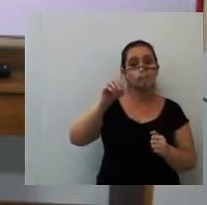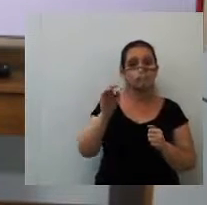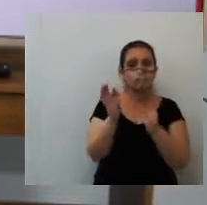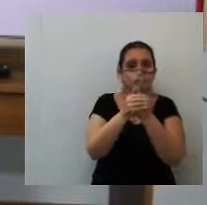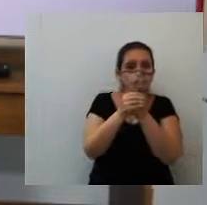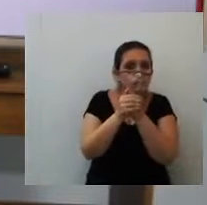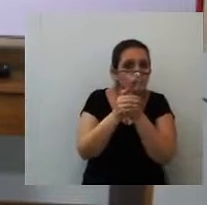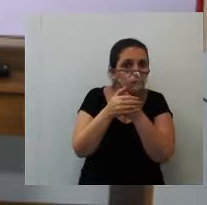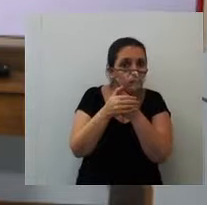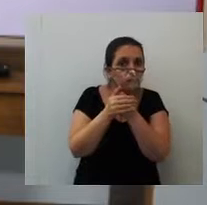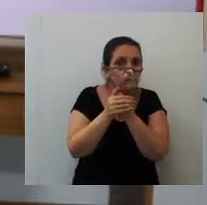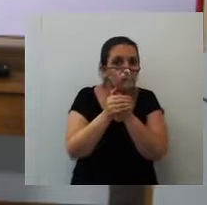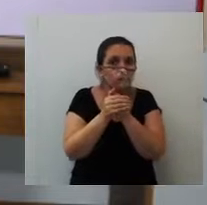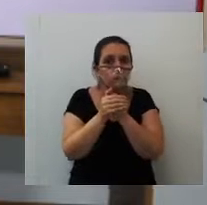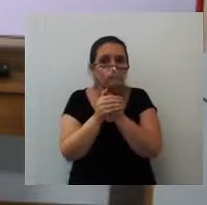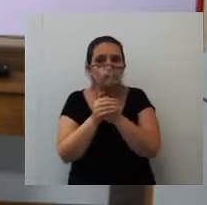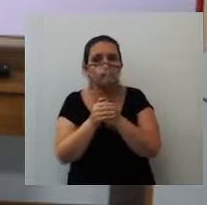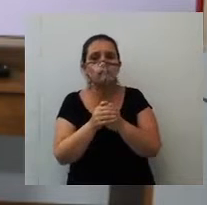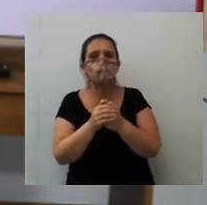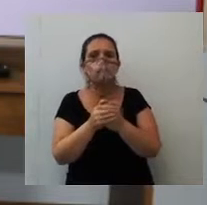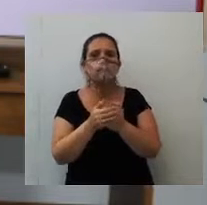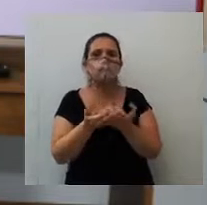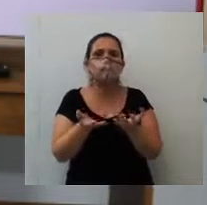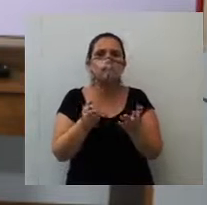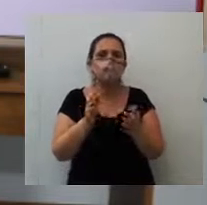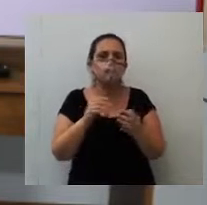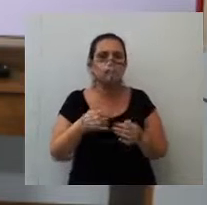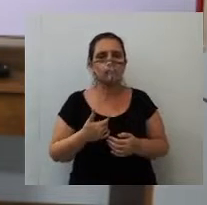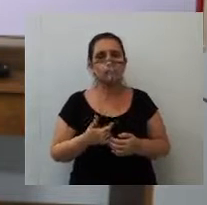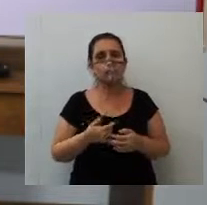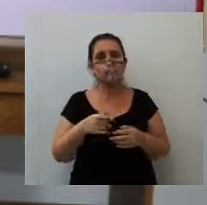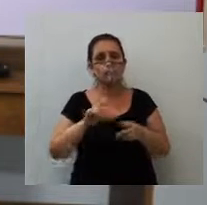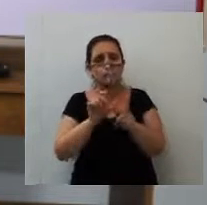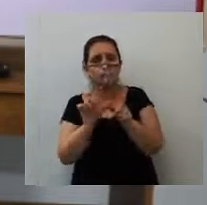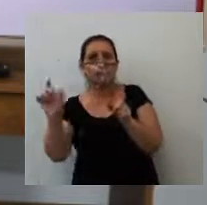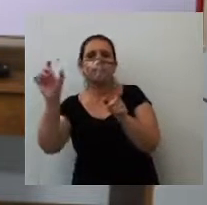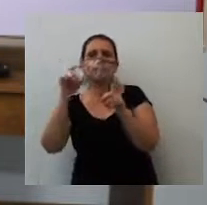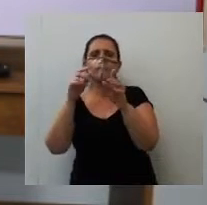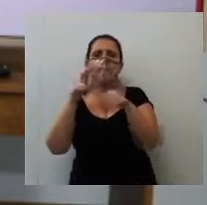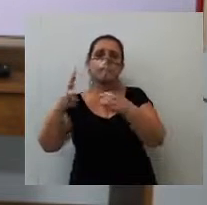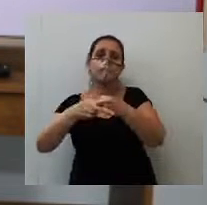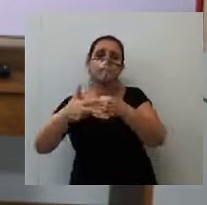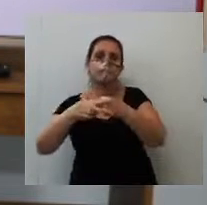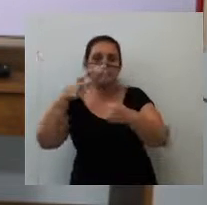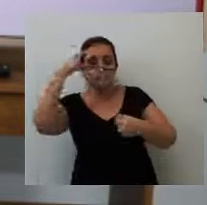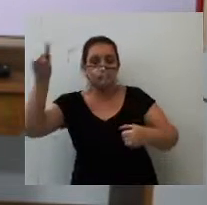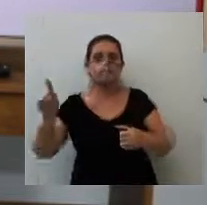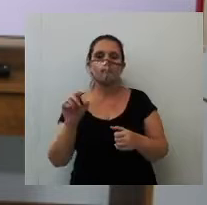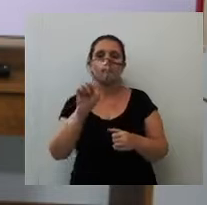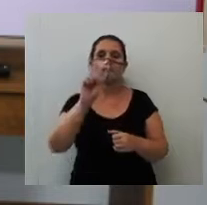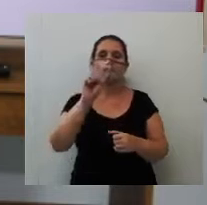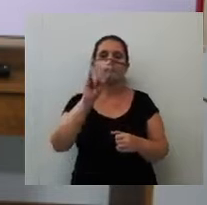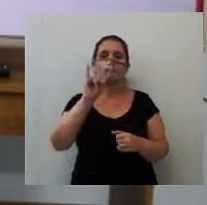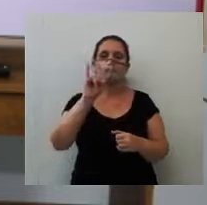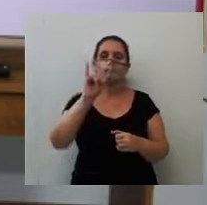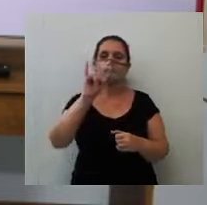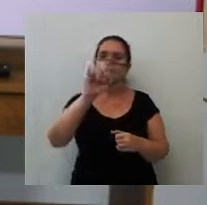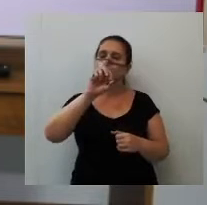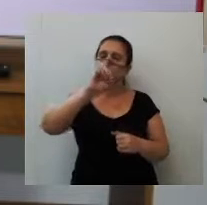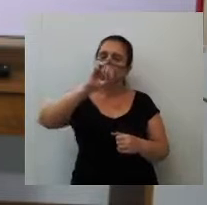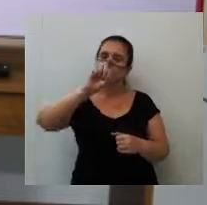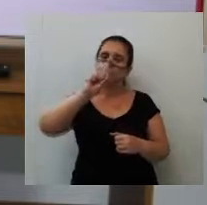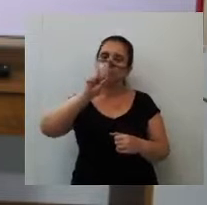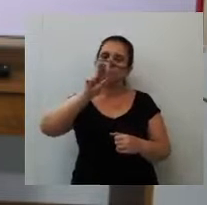né que mata a gente acha que mata o sujeito descobre sujeito a terminação do verbo olha estou kit